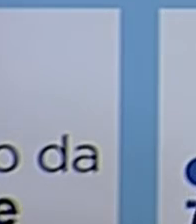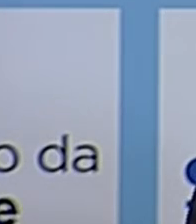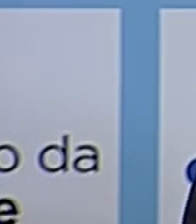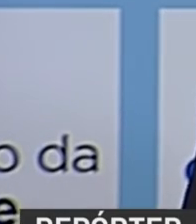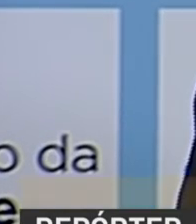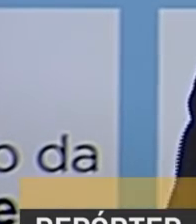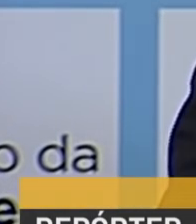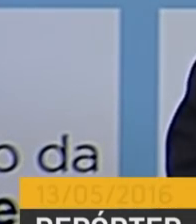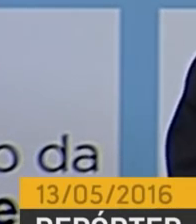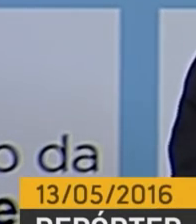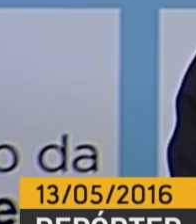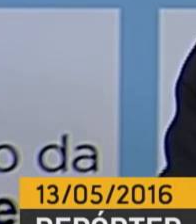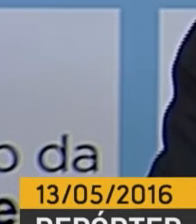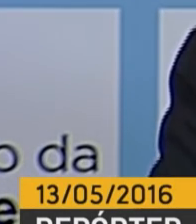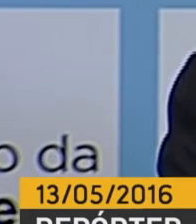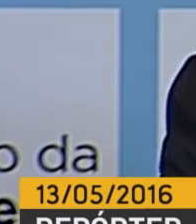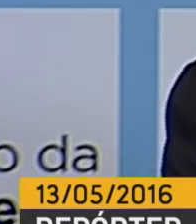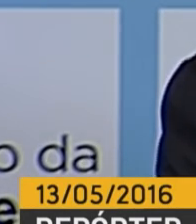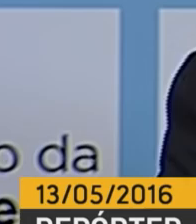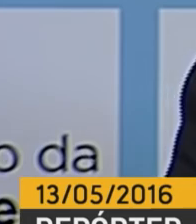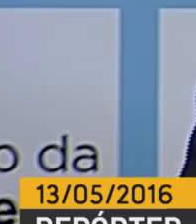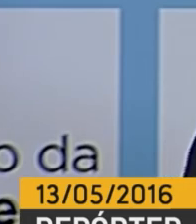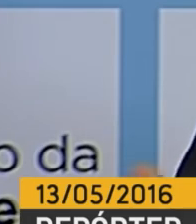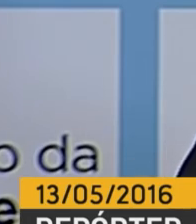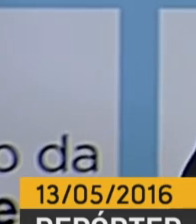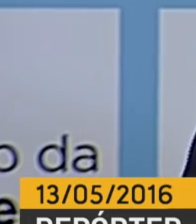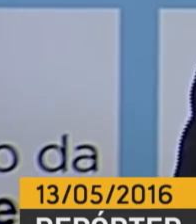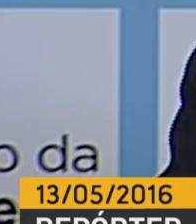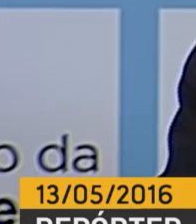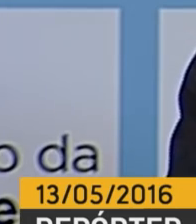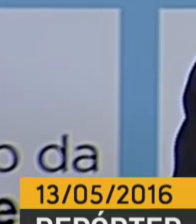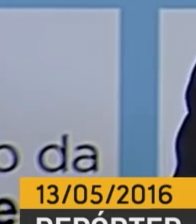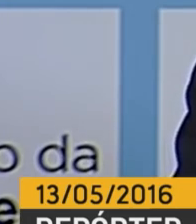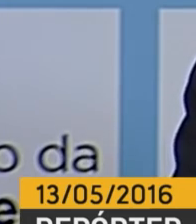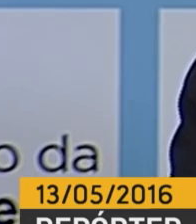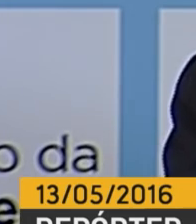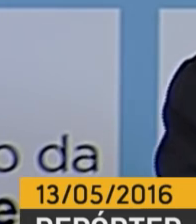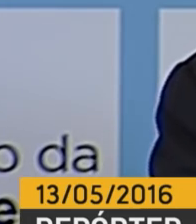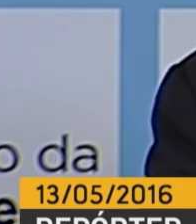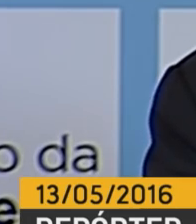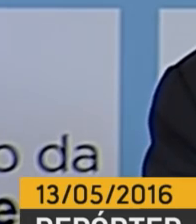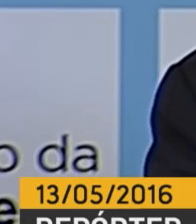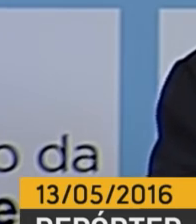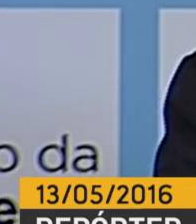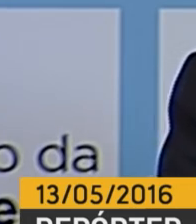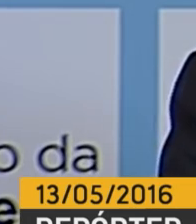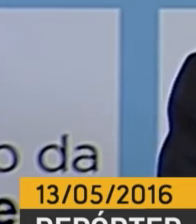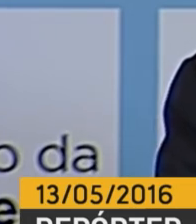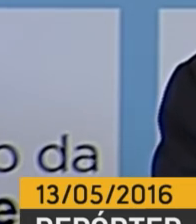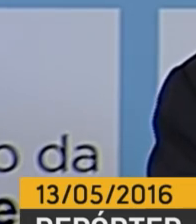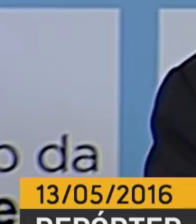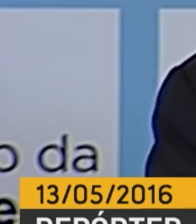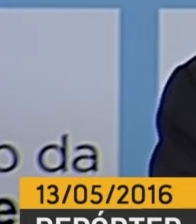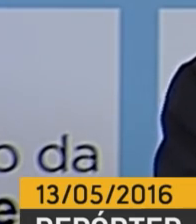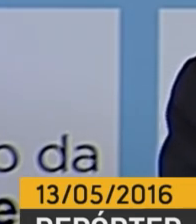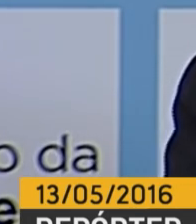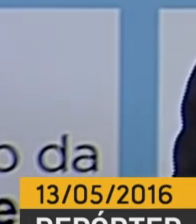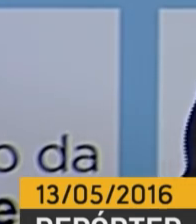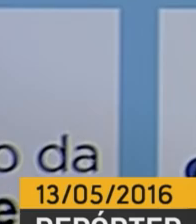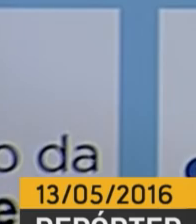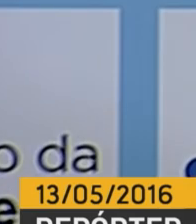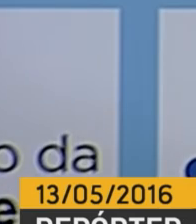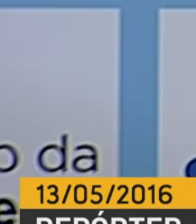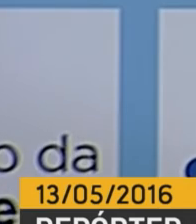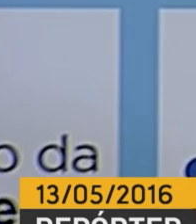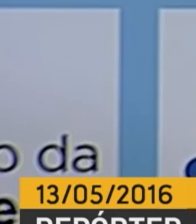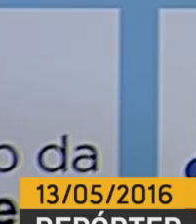a busca de um melhor atendimento pra população que é o objetivo de todo o governo vou convidar aqui Dr nard D Agenor